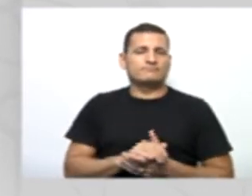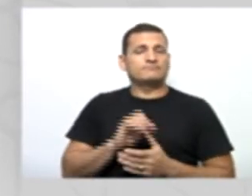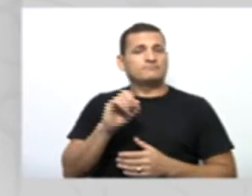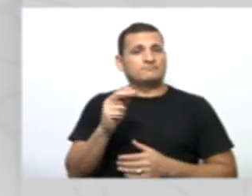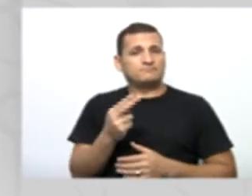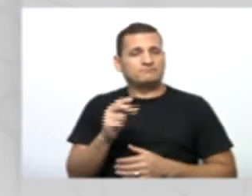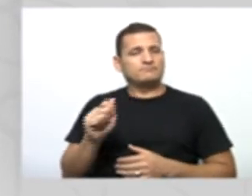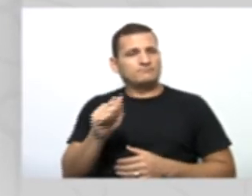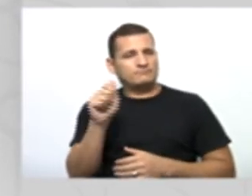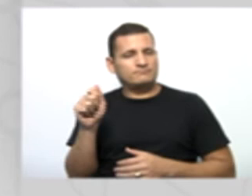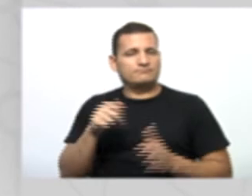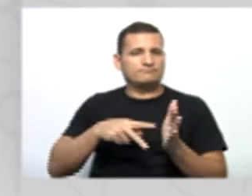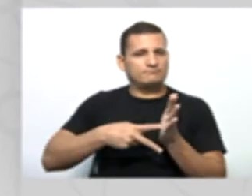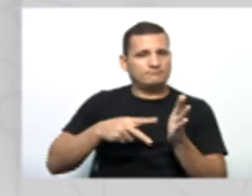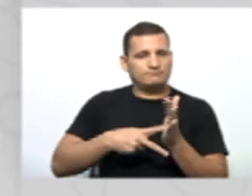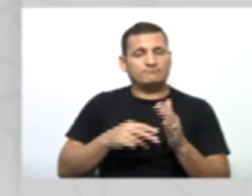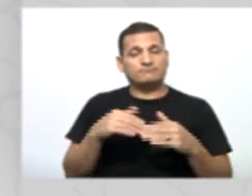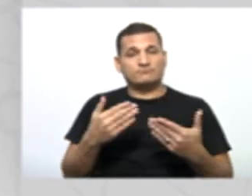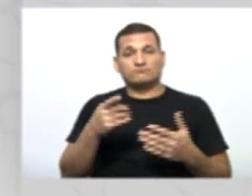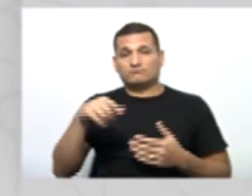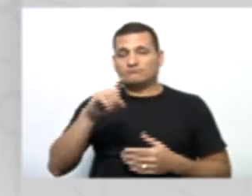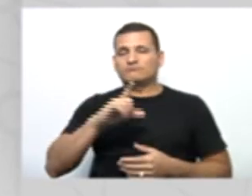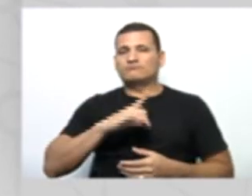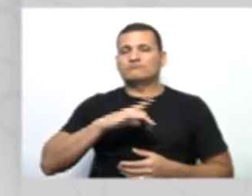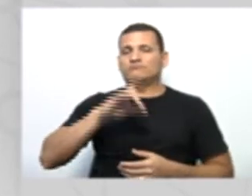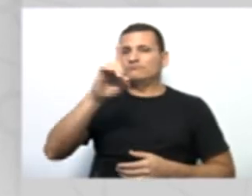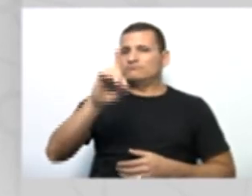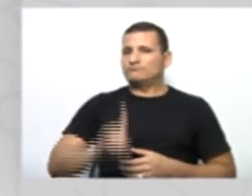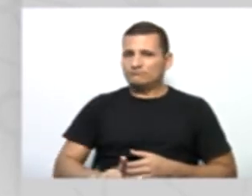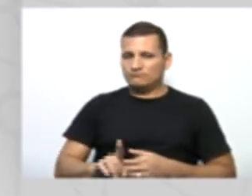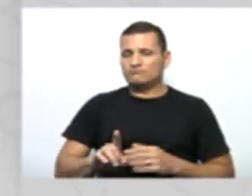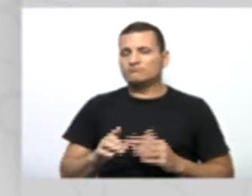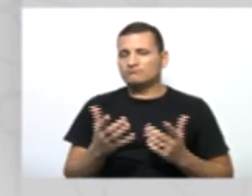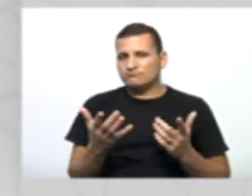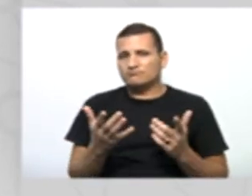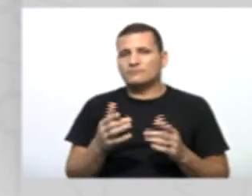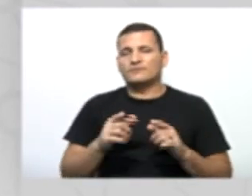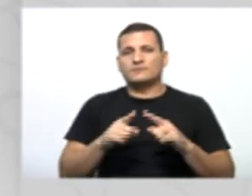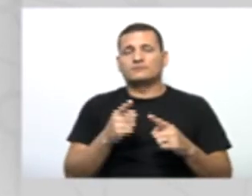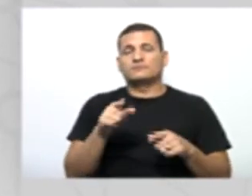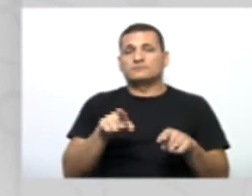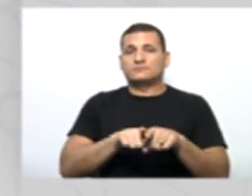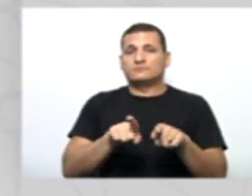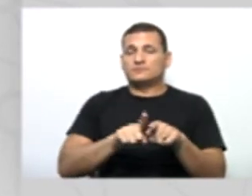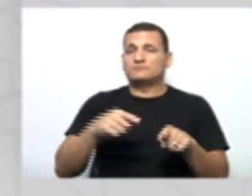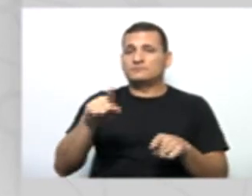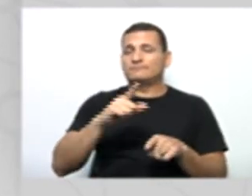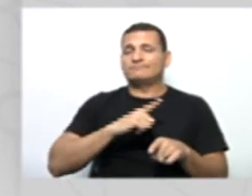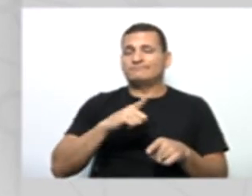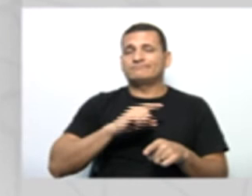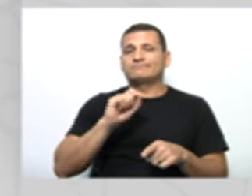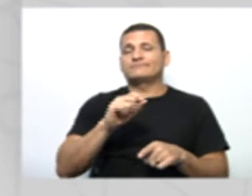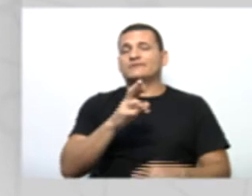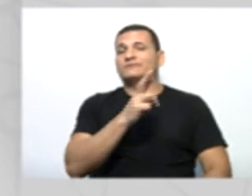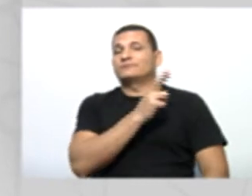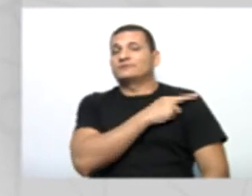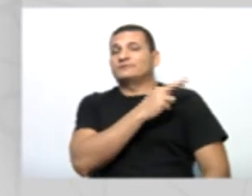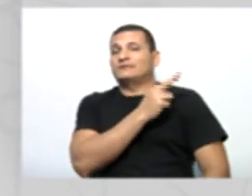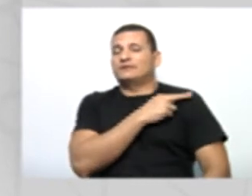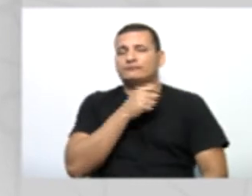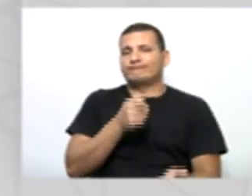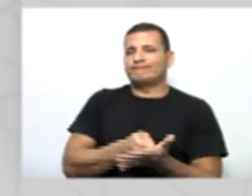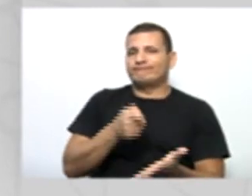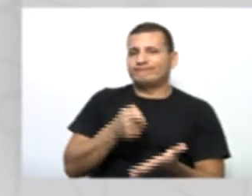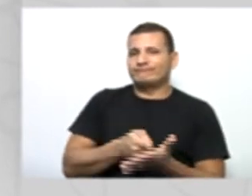ONG, vocês terão direitos nessa empresa como trabalhadores, é claro, mas vocês terão também um conjunto de responsabilidades, de